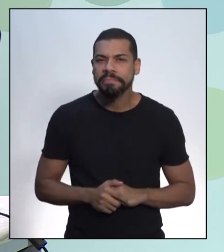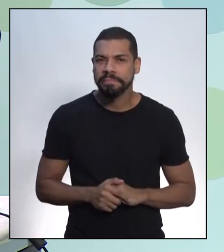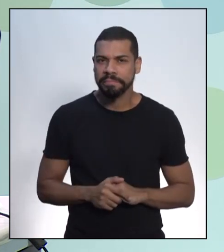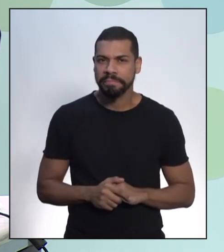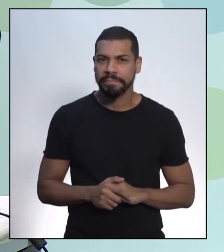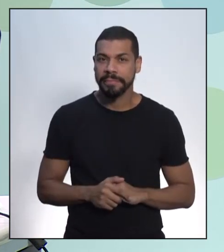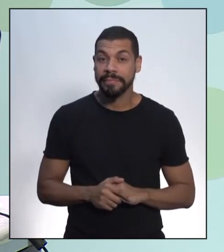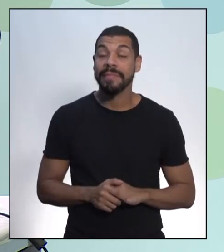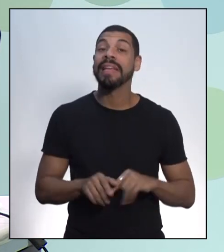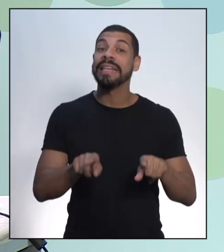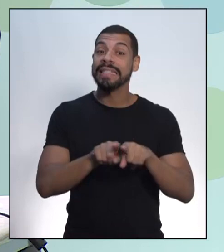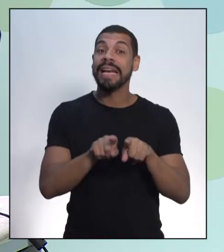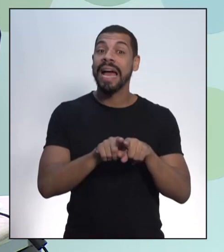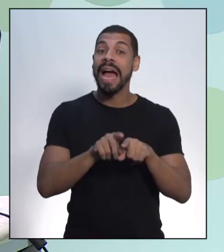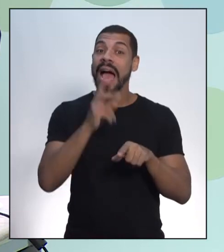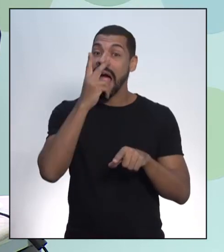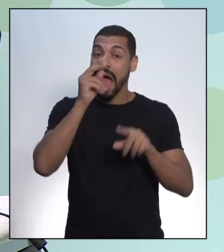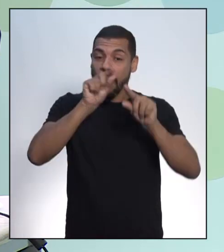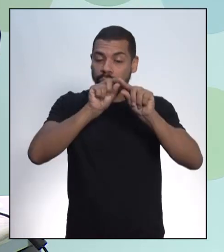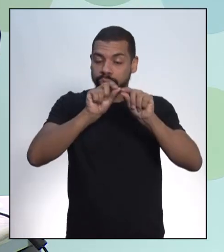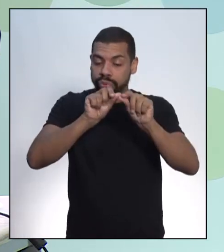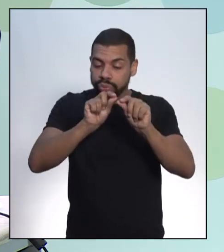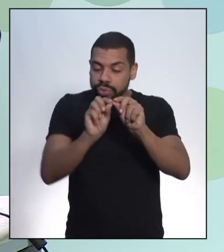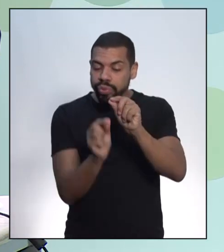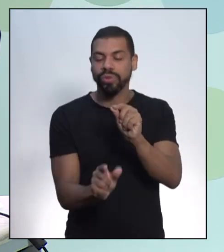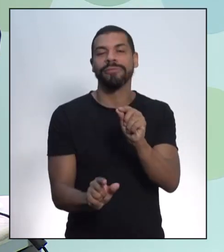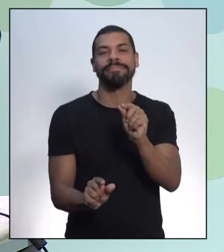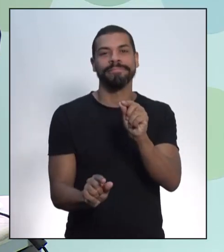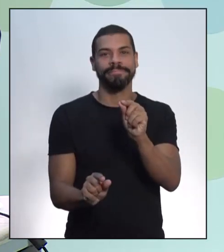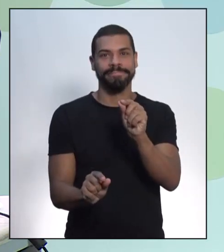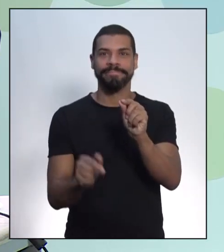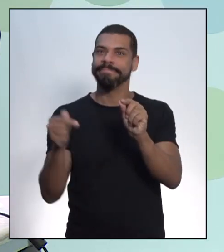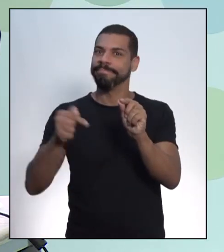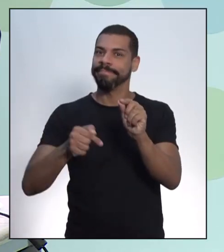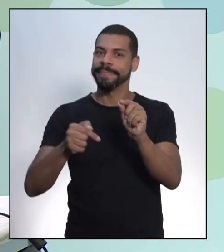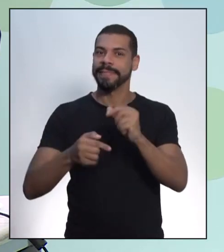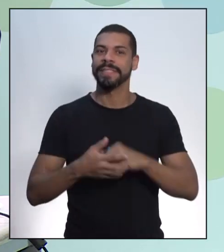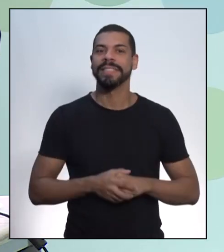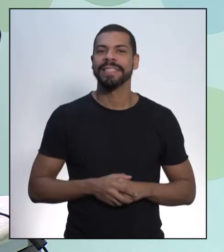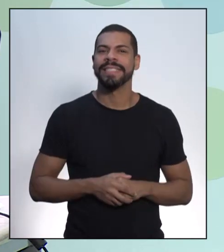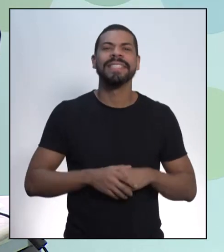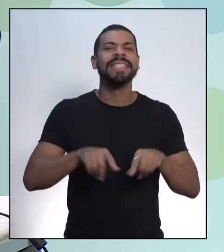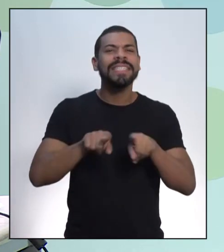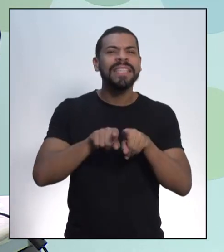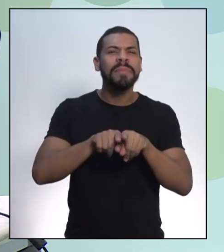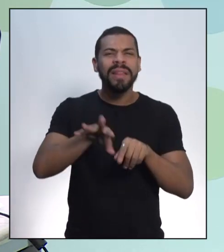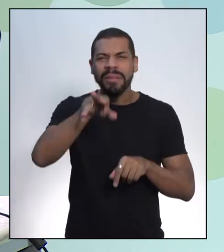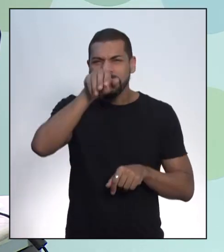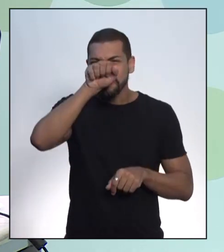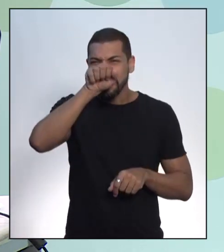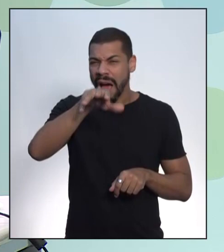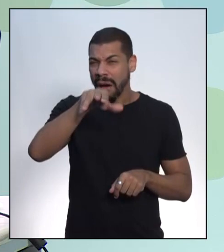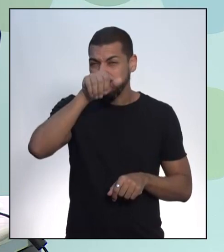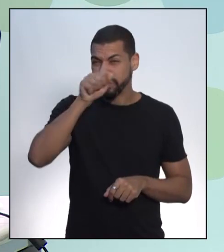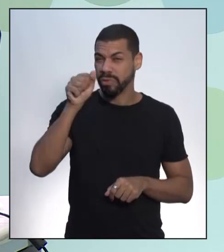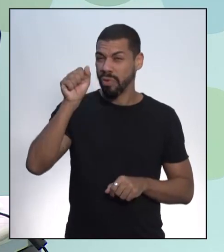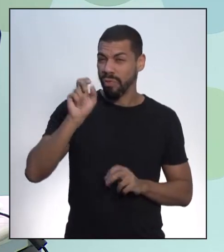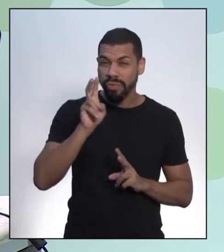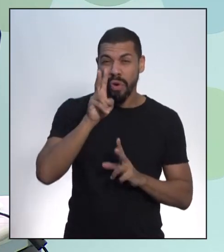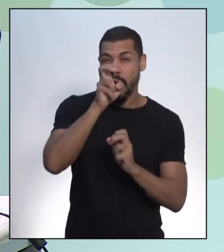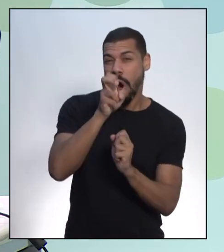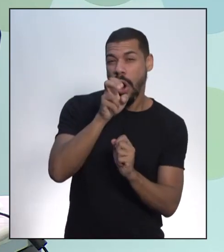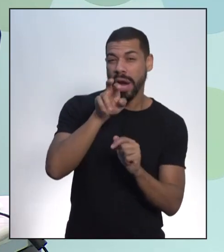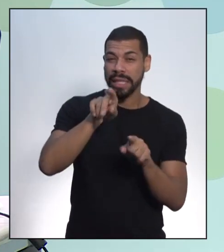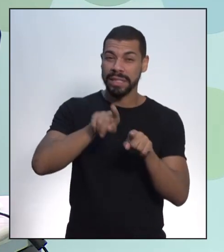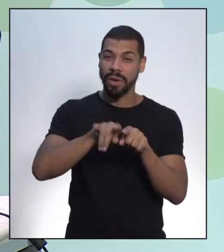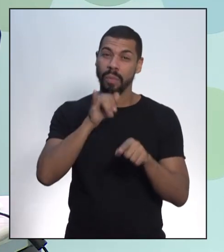ele vai acabar passando pelo filtro, né? E também o enxofre ele tem um certo odor. Então, se nós usamos carvão